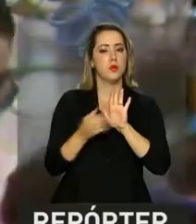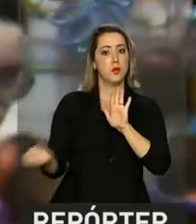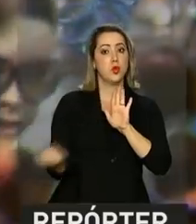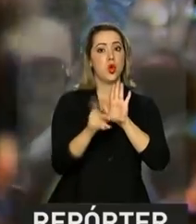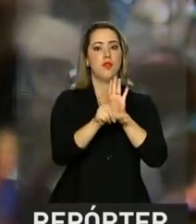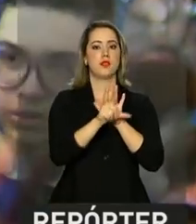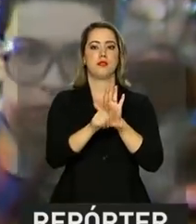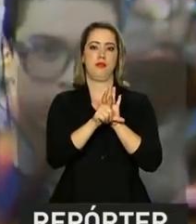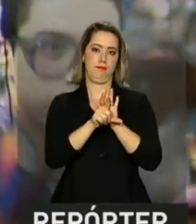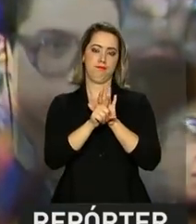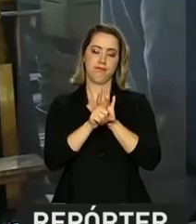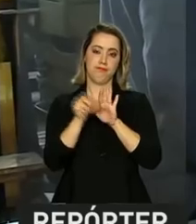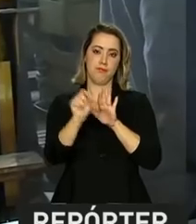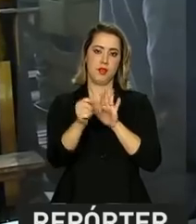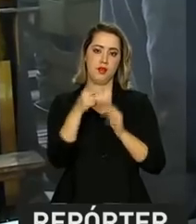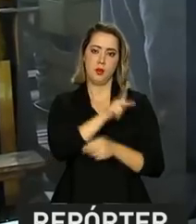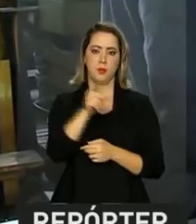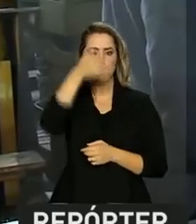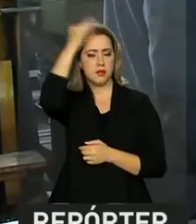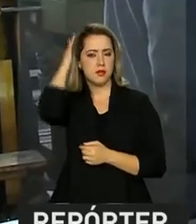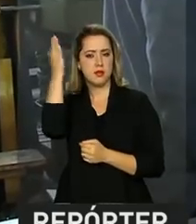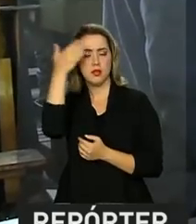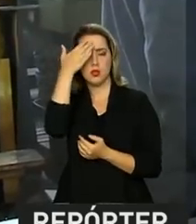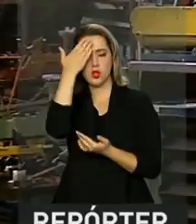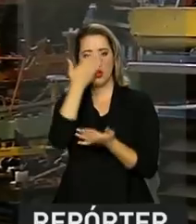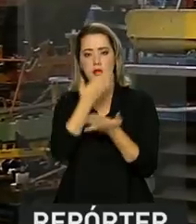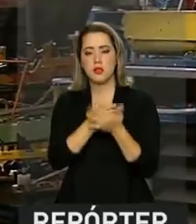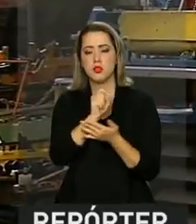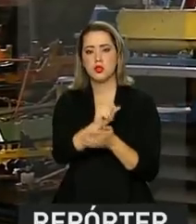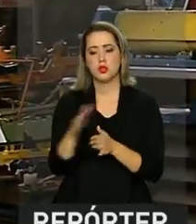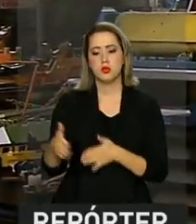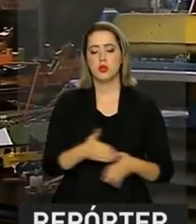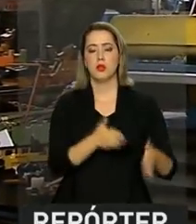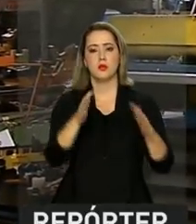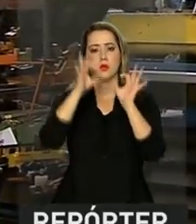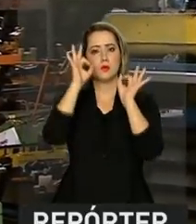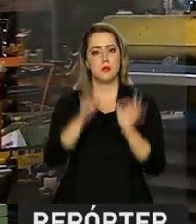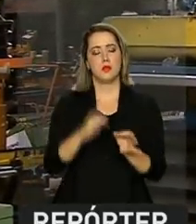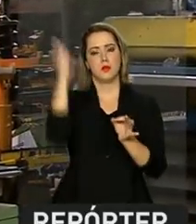reformas que vão, segundo o presidente Michel Temer, colocar o país